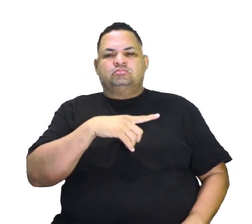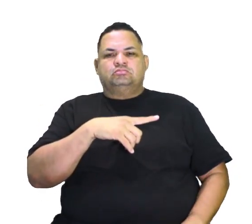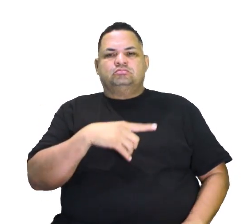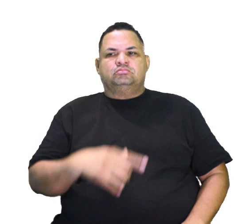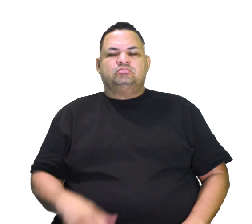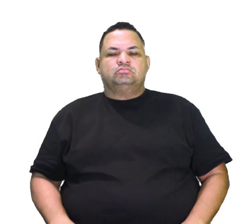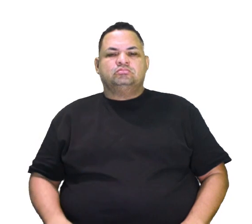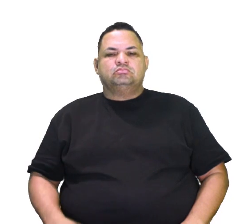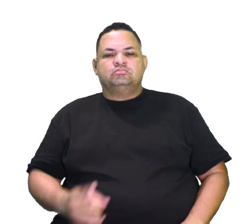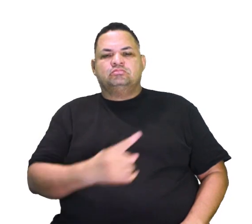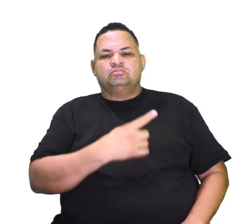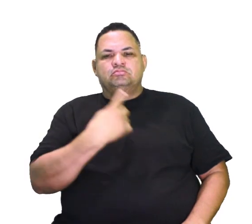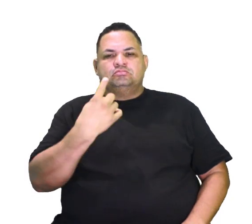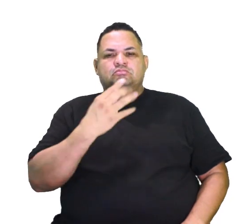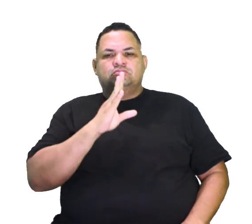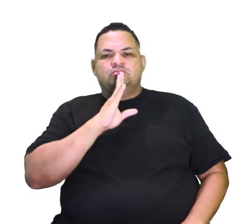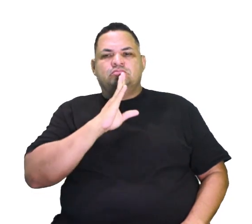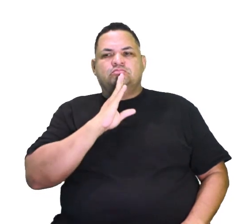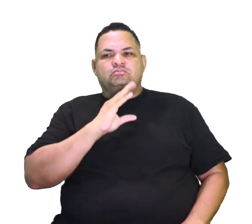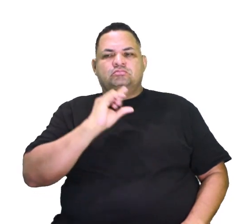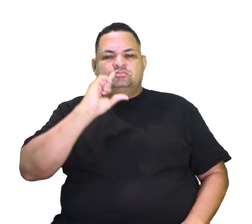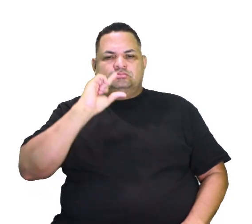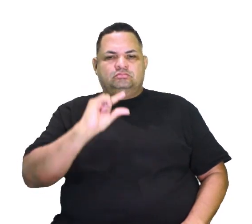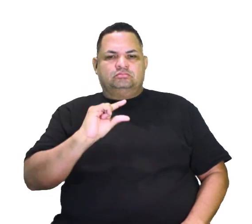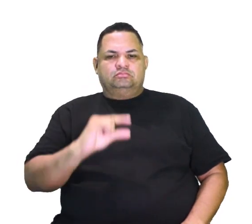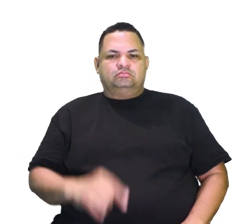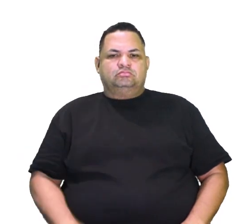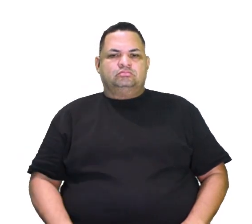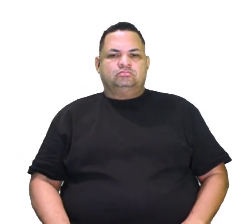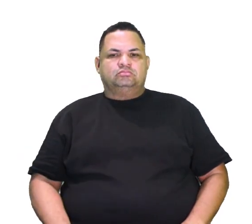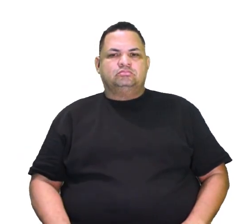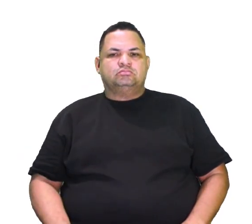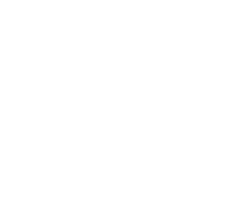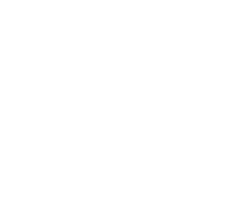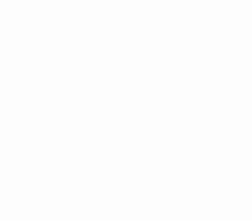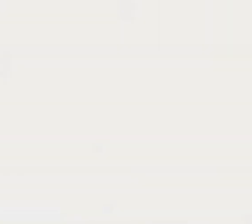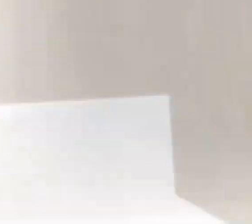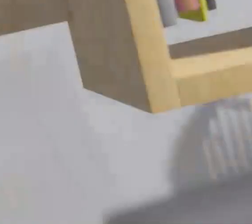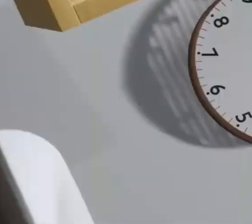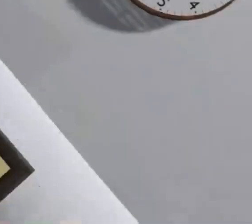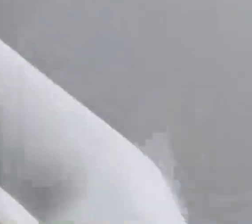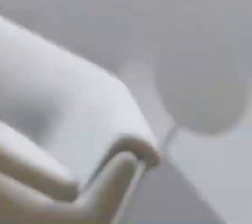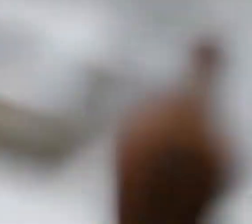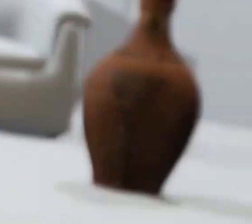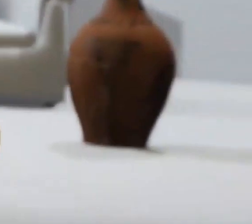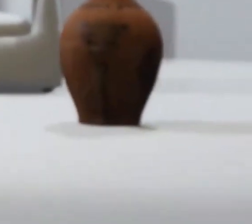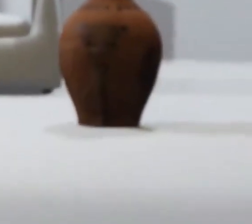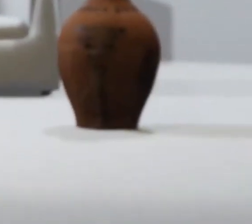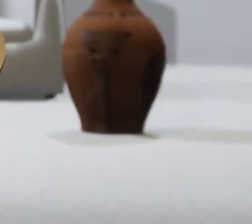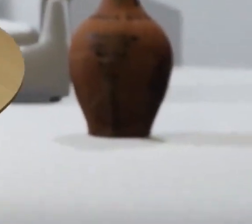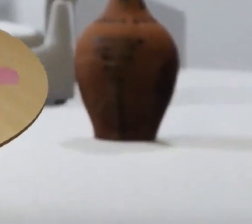ele tem, e nós vamos conhecer um pouco.